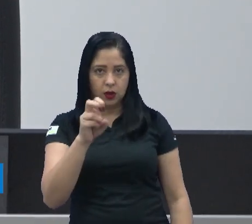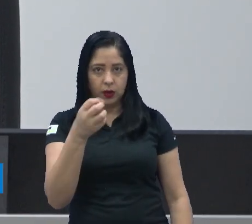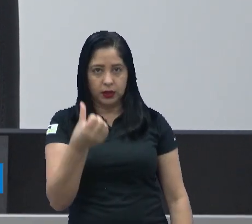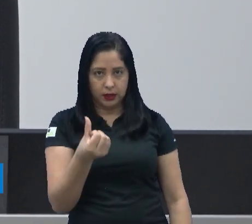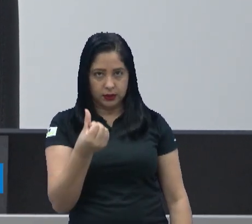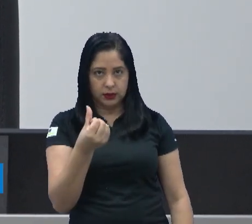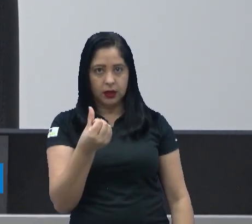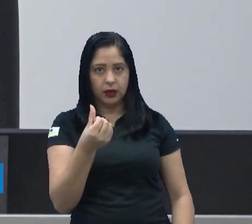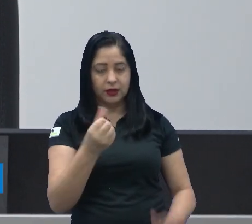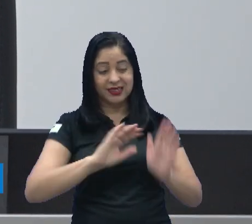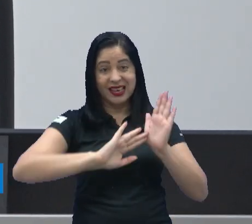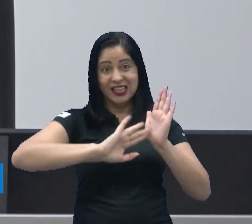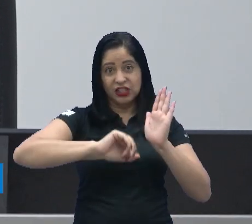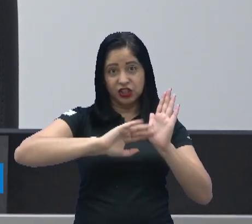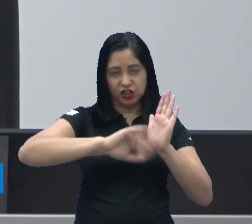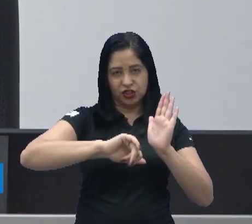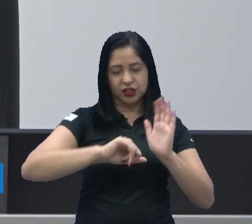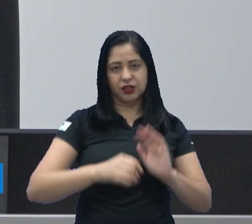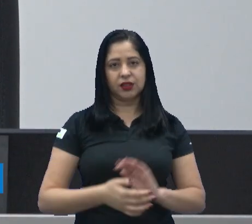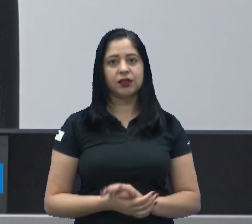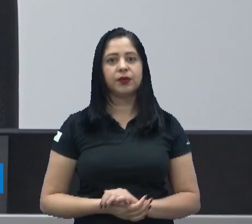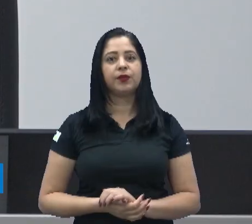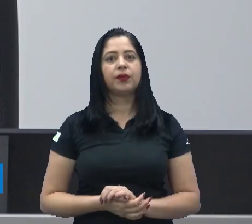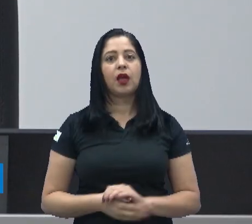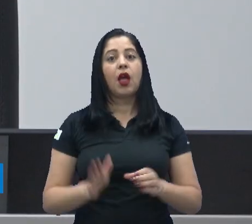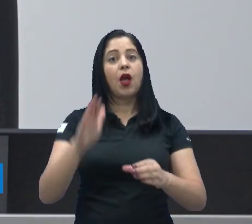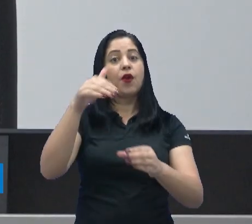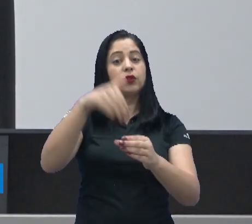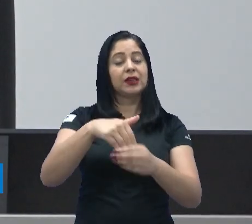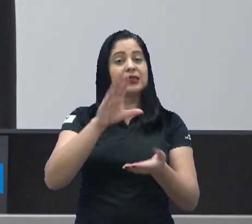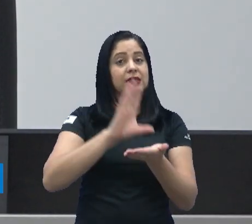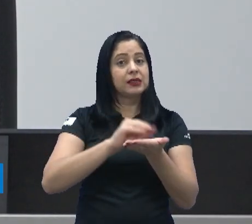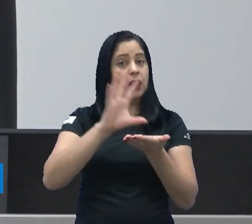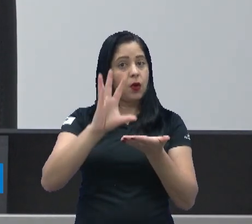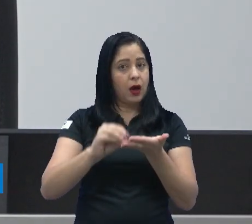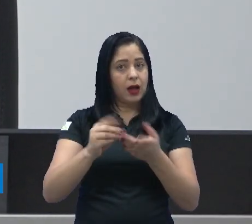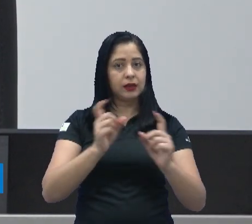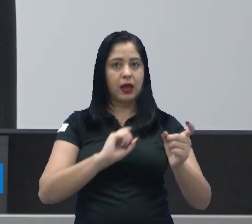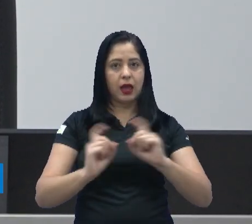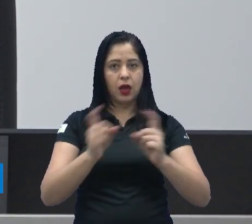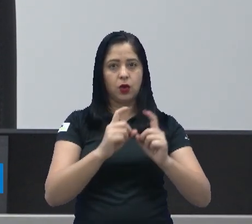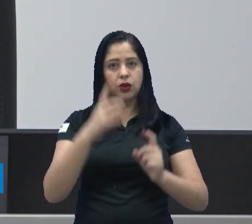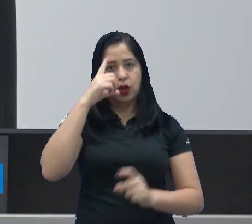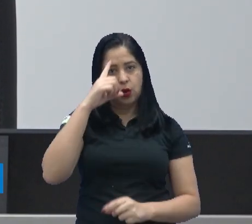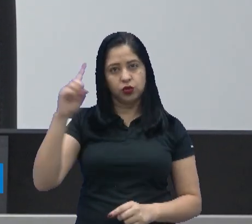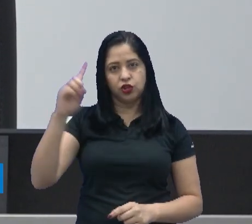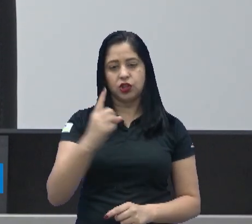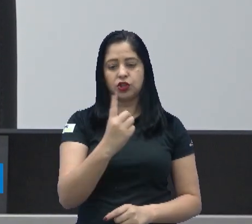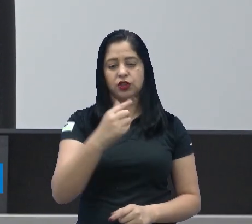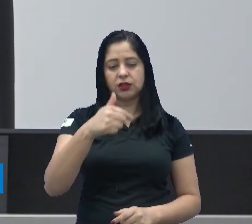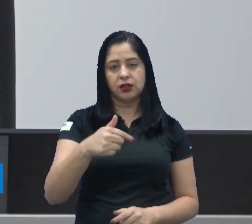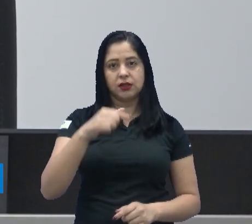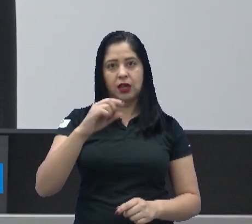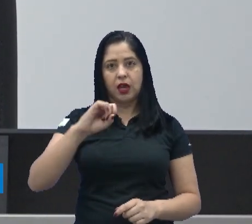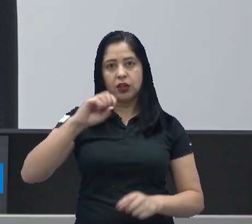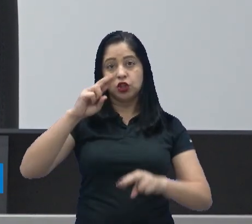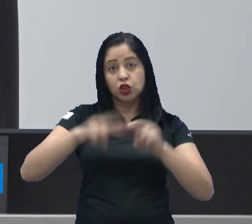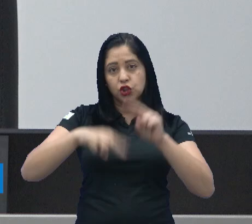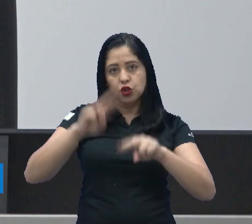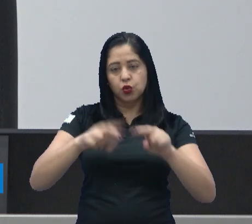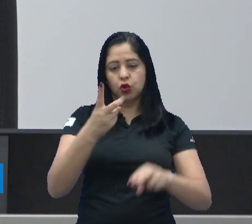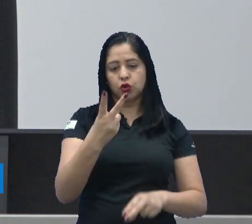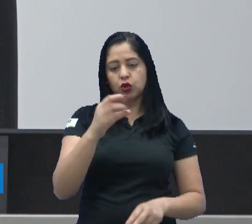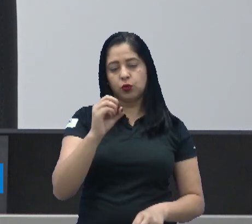foram retirados pelos autores. Em votação, as atas de sessões realizadas nos dias 17 de junho de 2025,